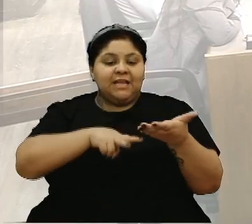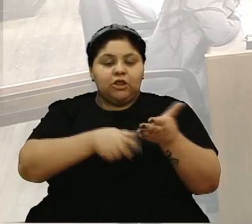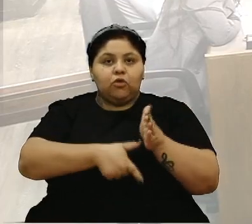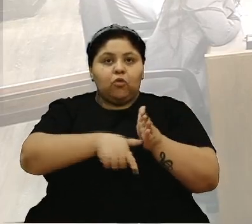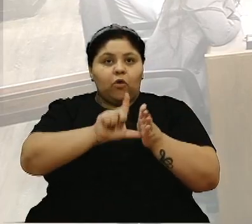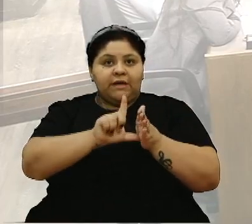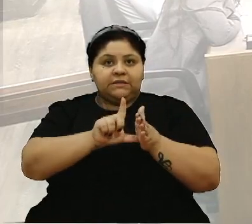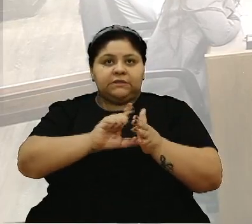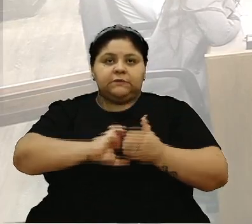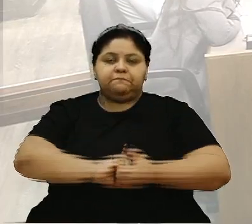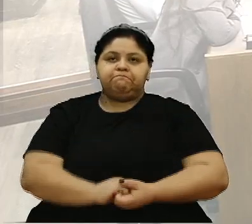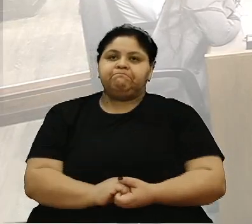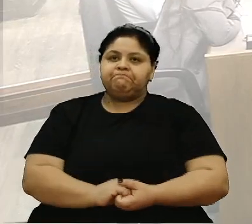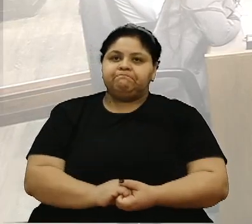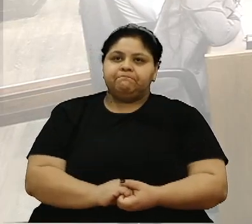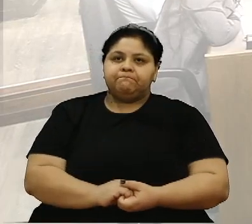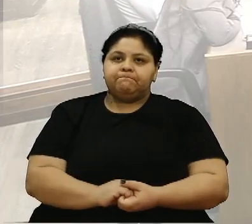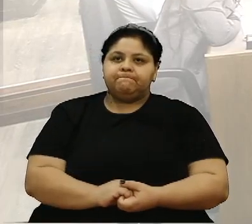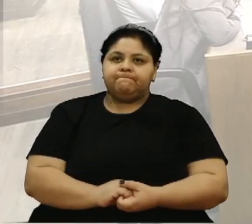na primeira discussão.